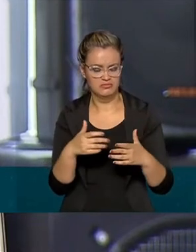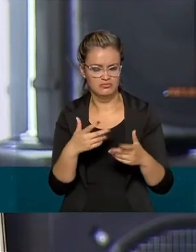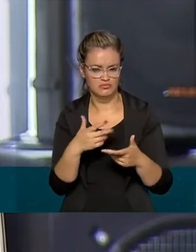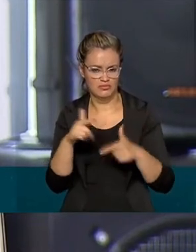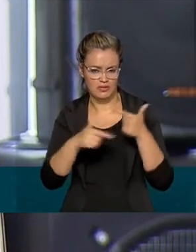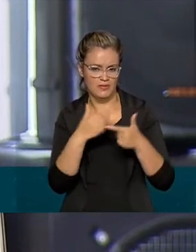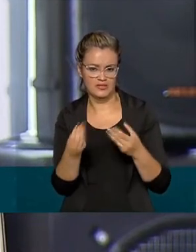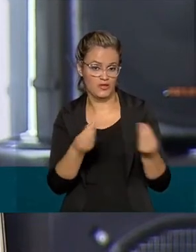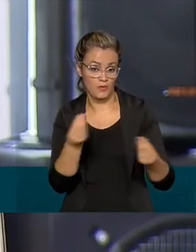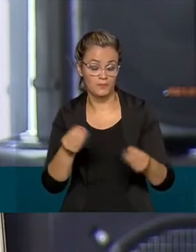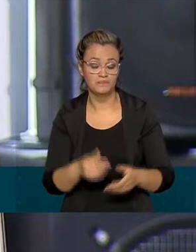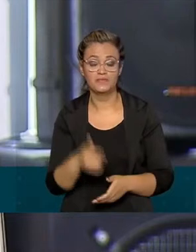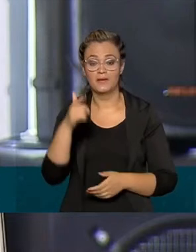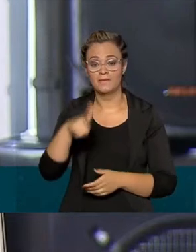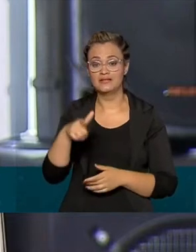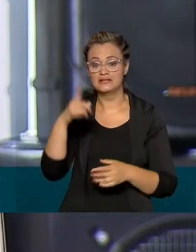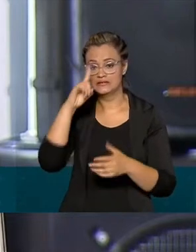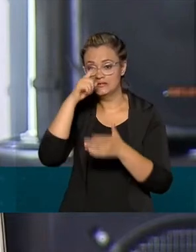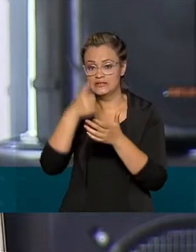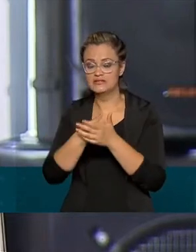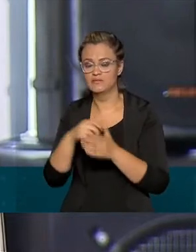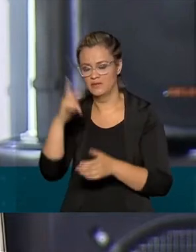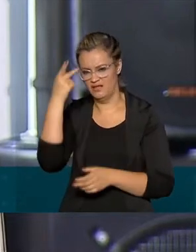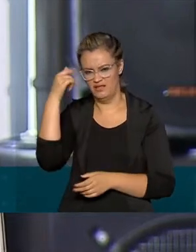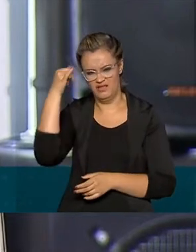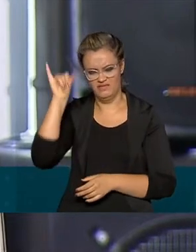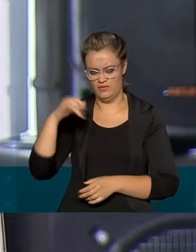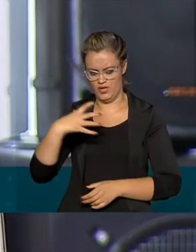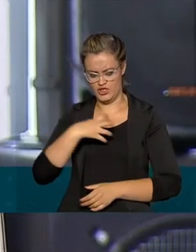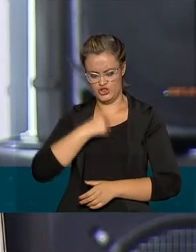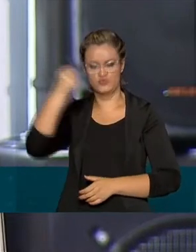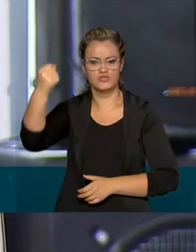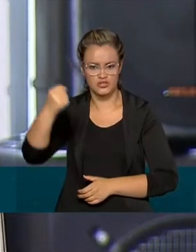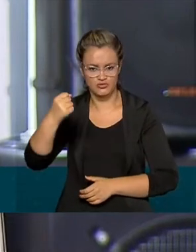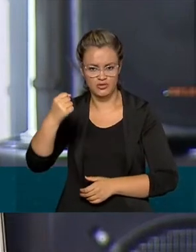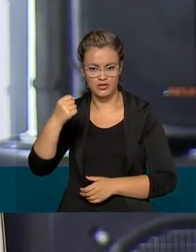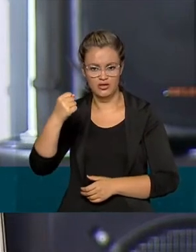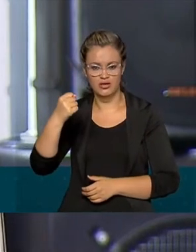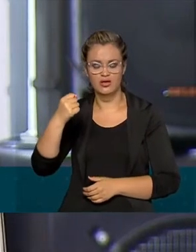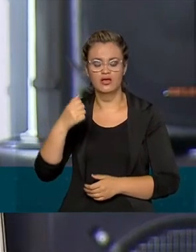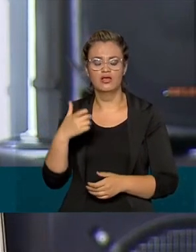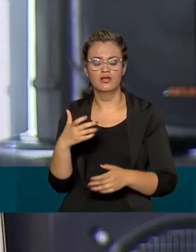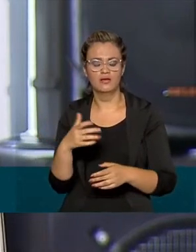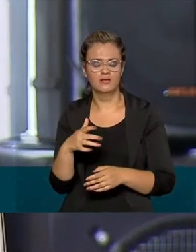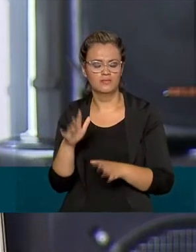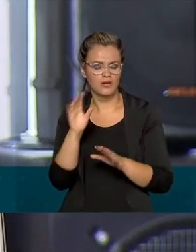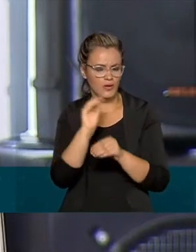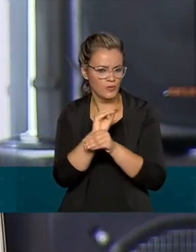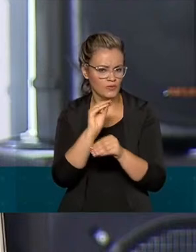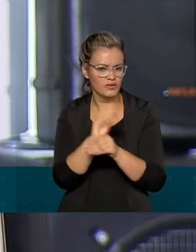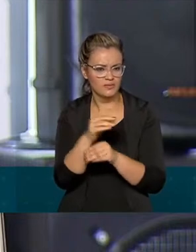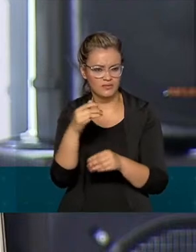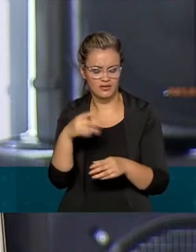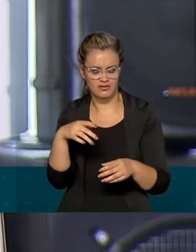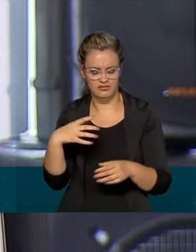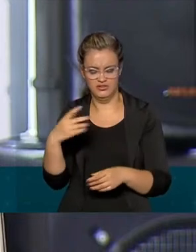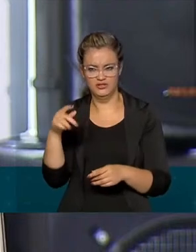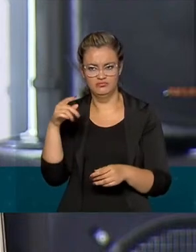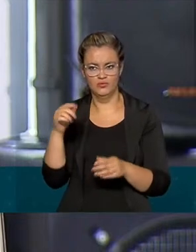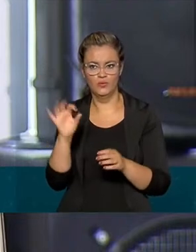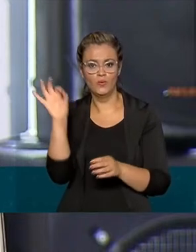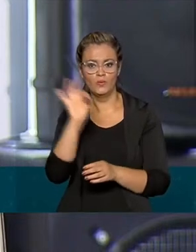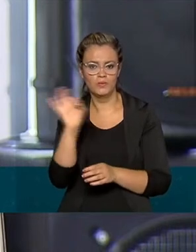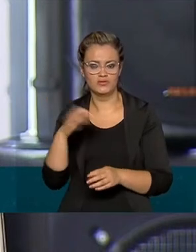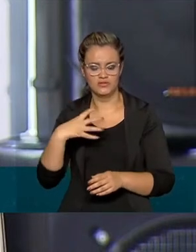no aumento das medidas de prevenção ao suicídio, atendendo uma demanda atual para enfrentar esse flagelo.